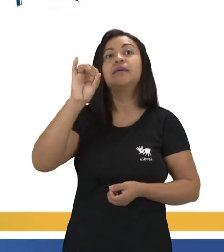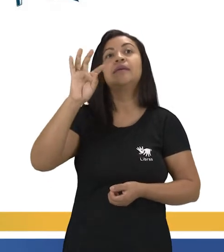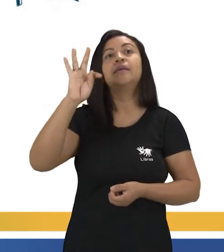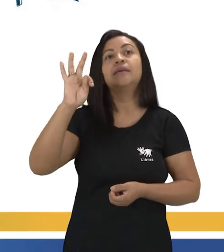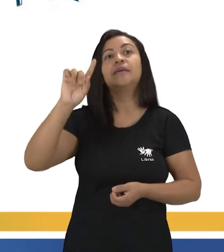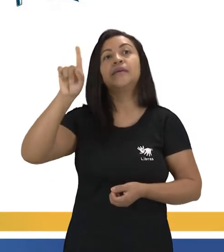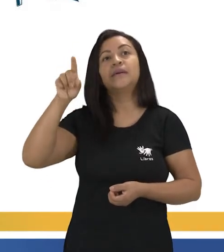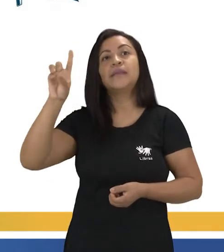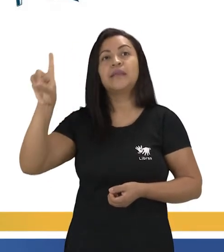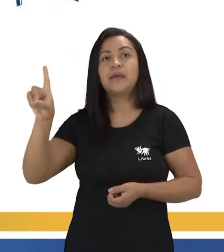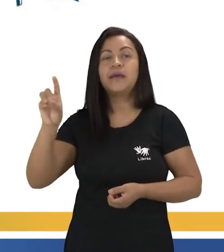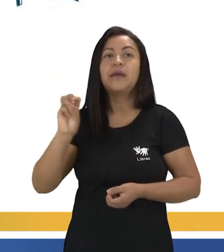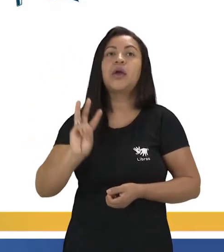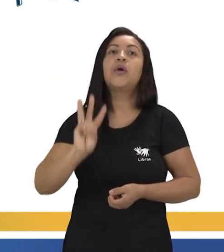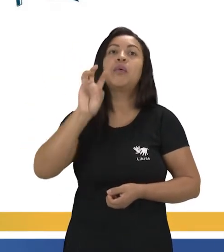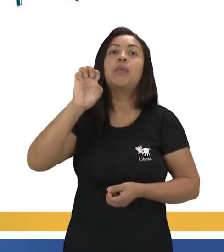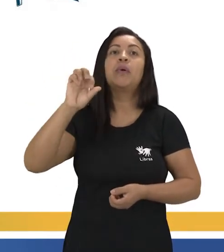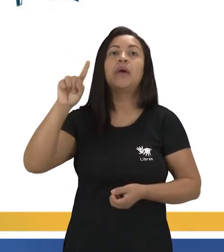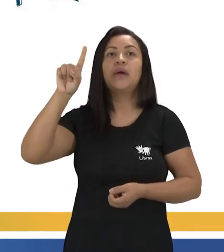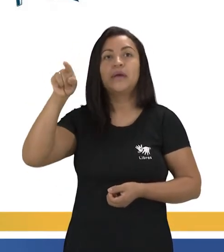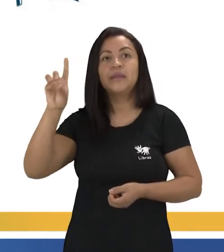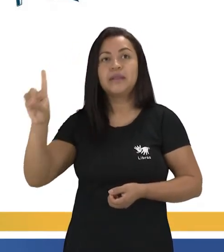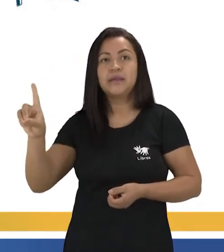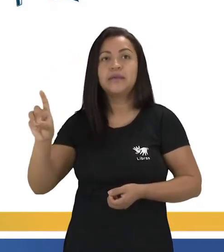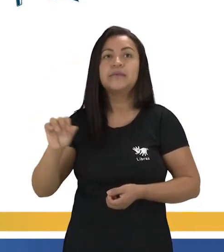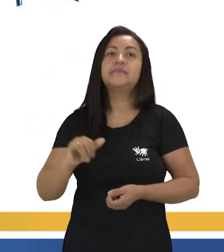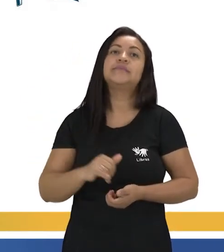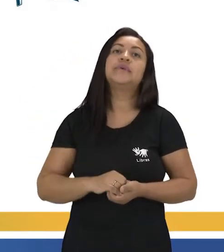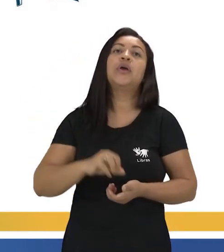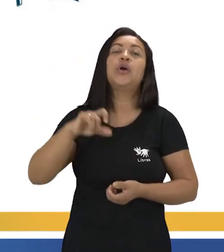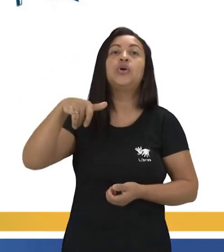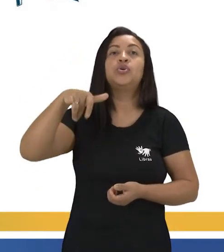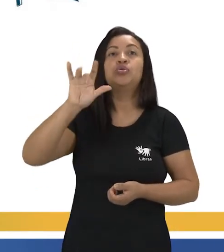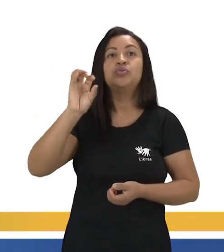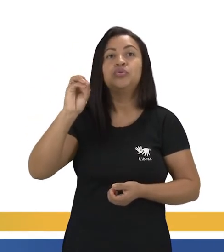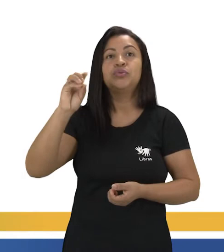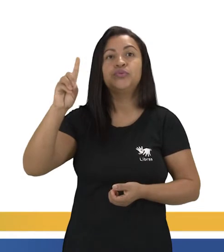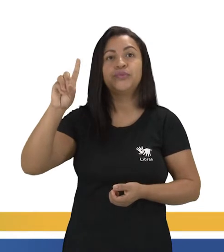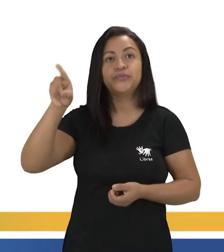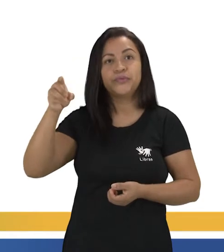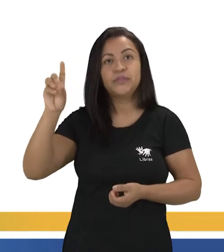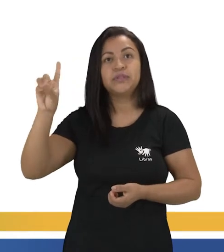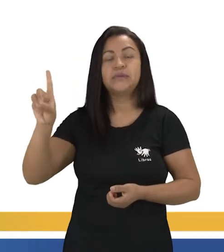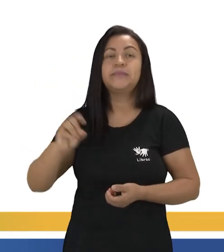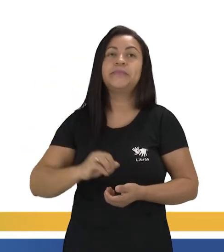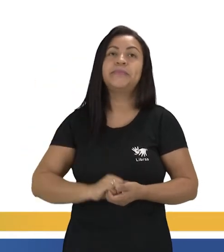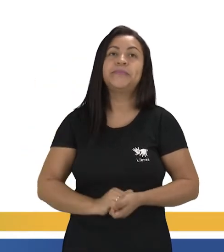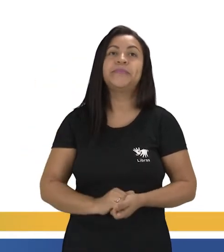had, they'd. Ok? Isso para a forma afirmativa.